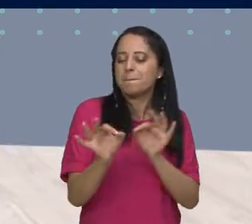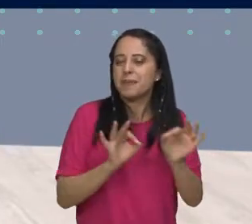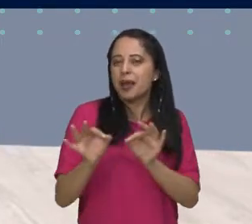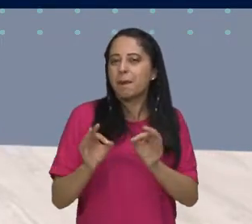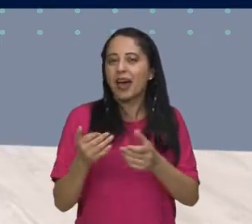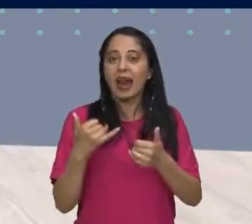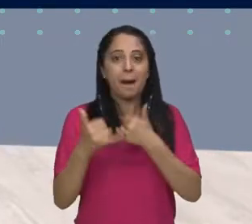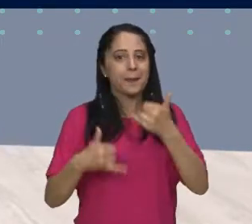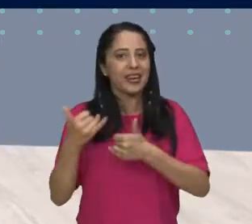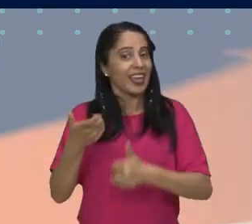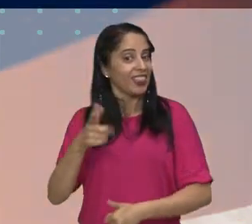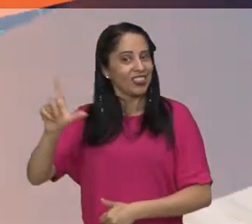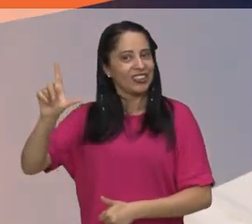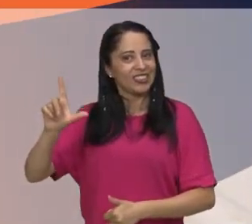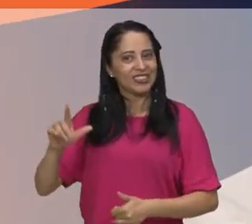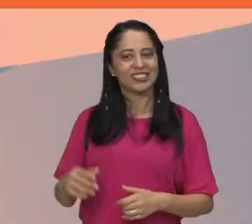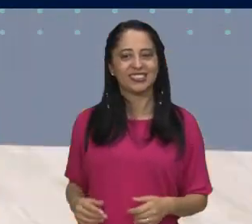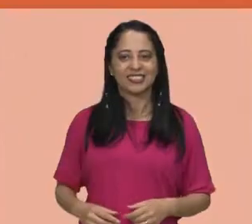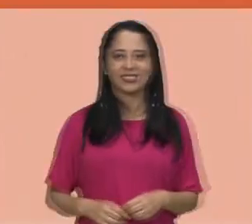divertido!